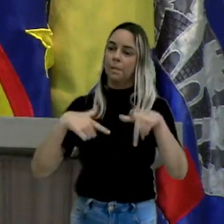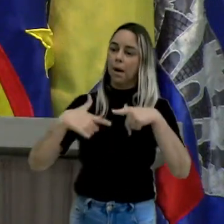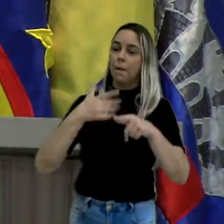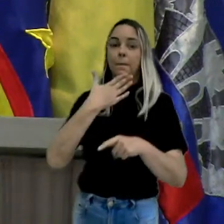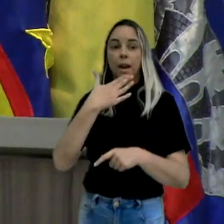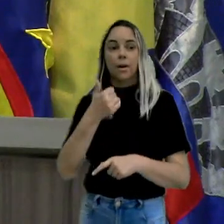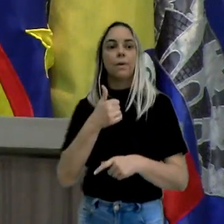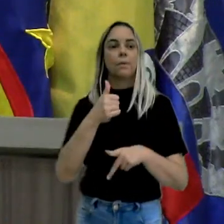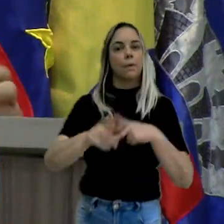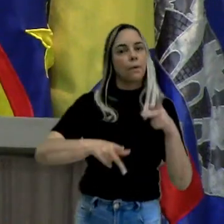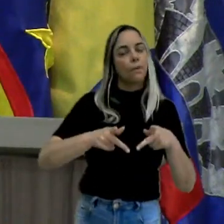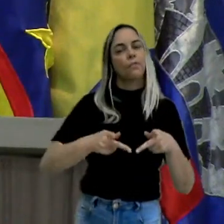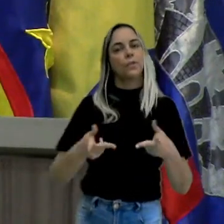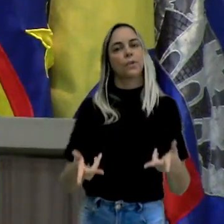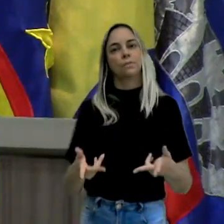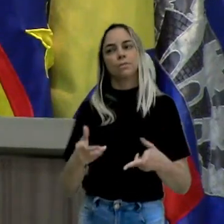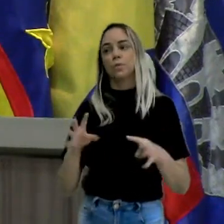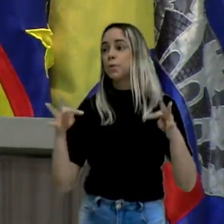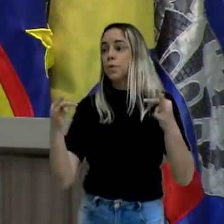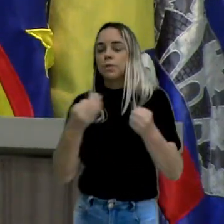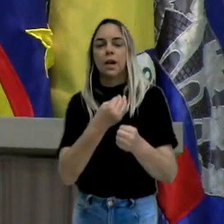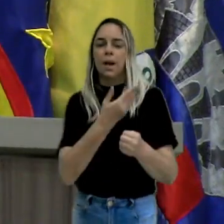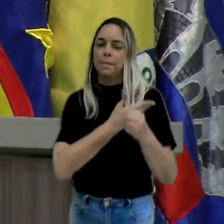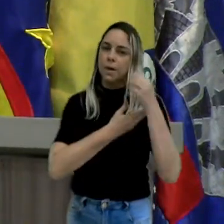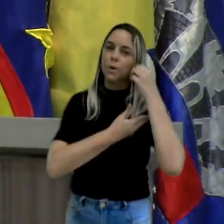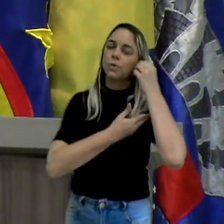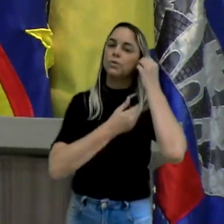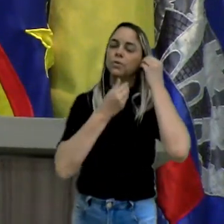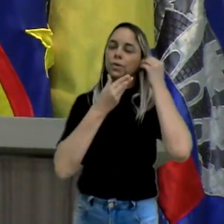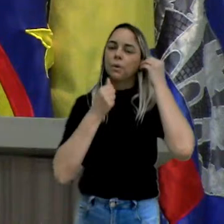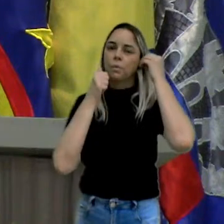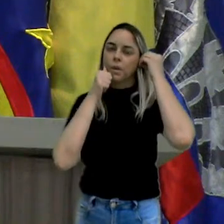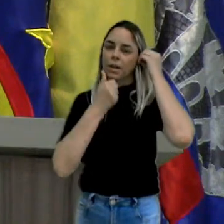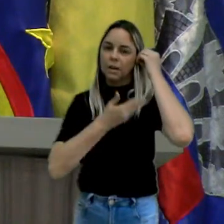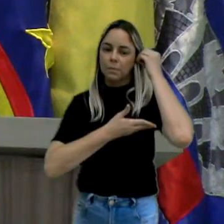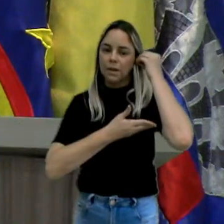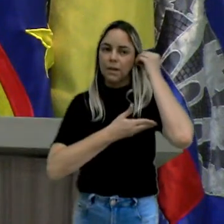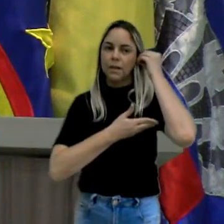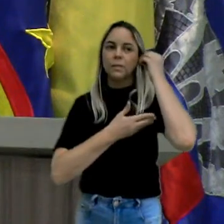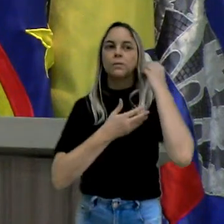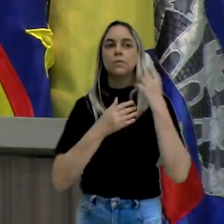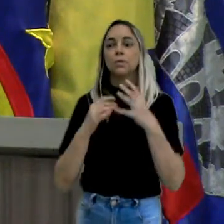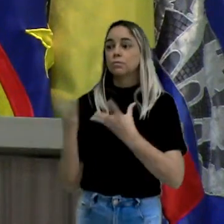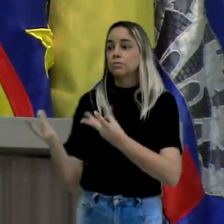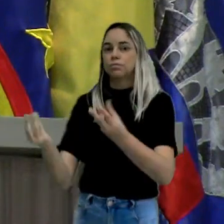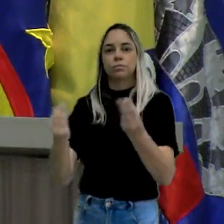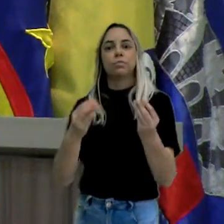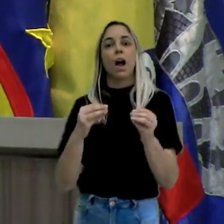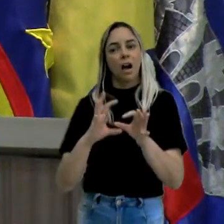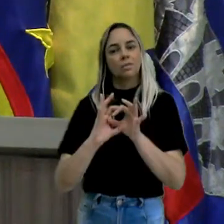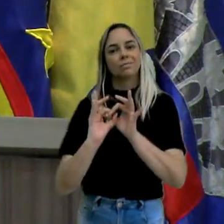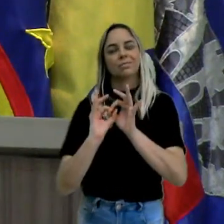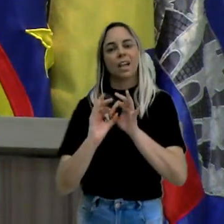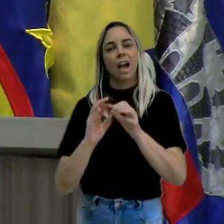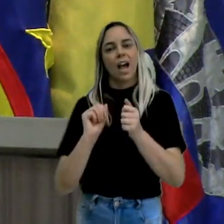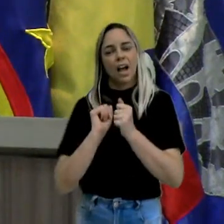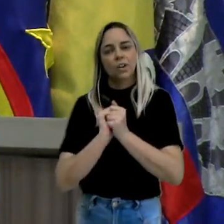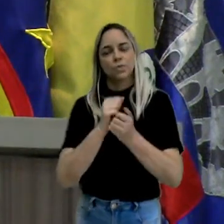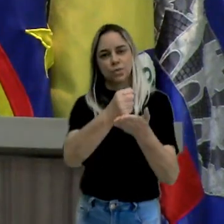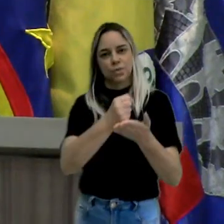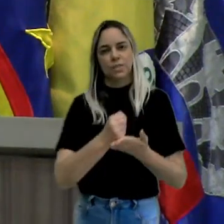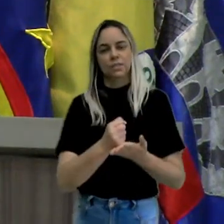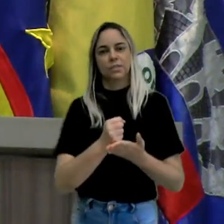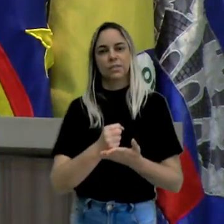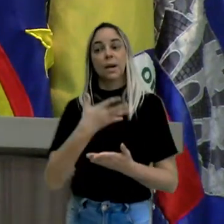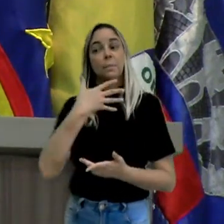para a população. E todos os amigos e amigas que estão ali junto comigo, que são muitos, que nos ajudam para que a gente possa fazer um trabalho